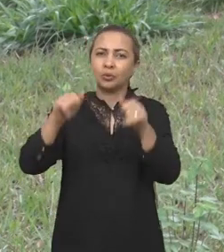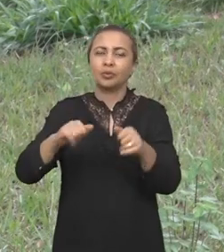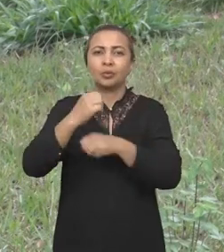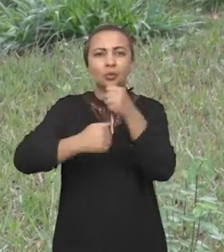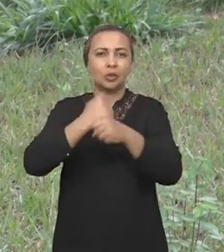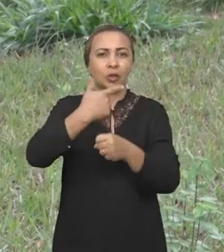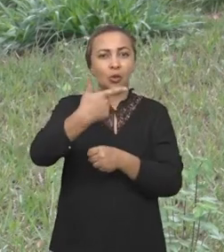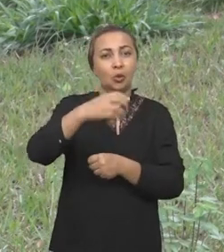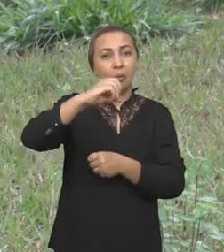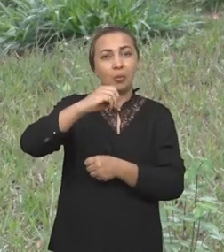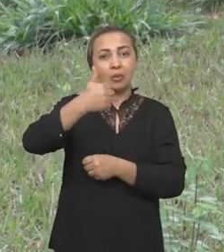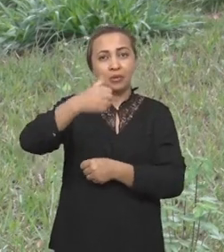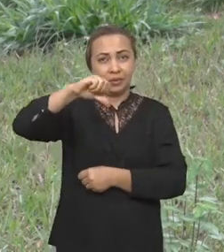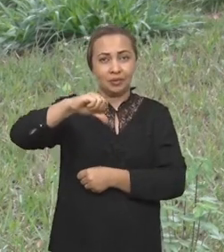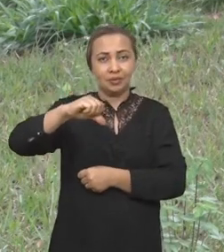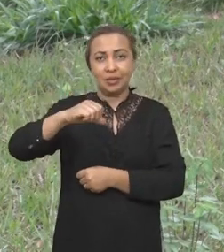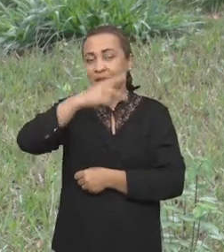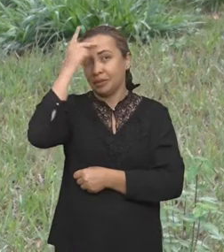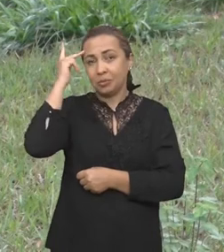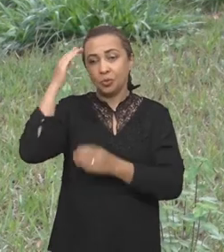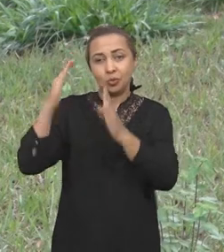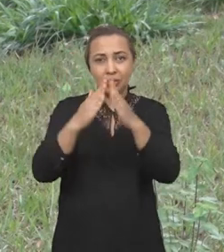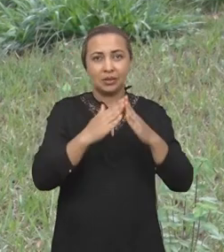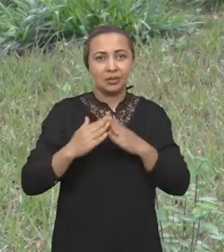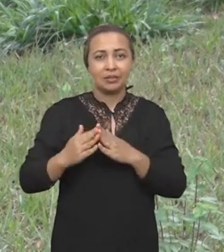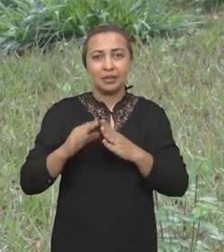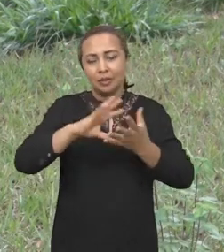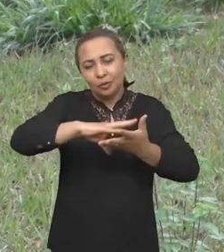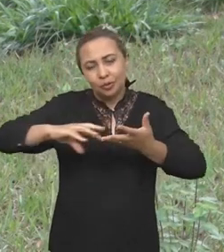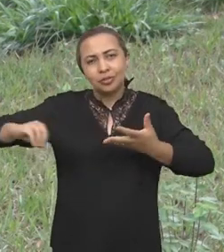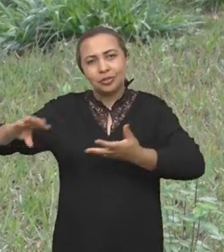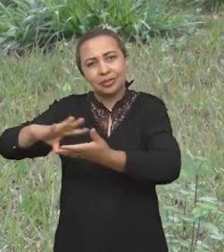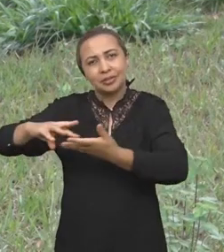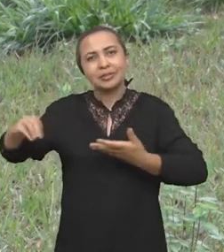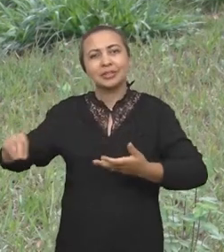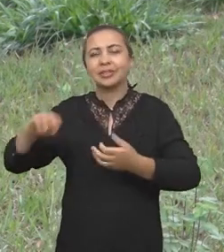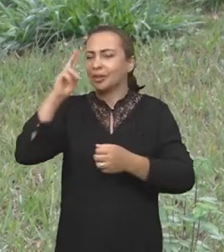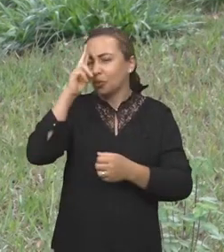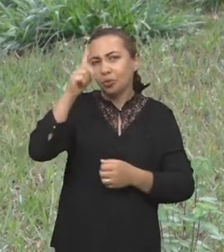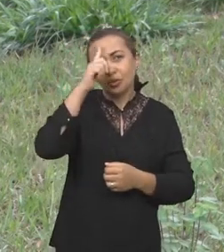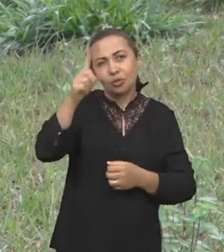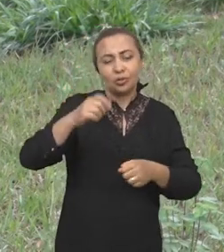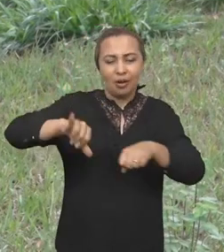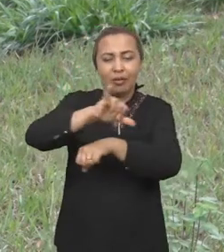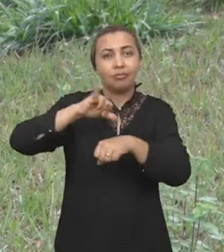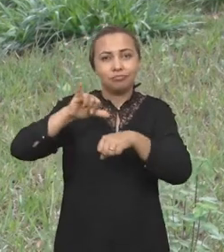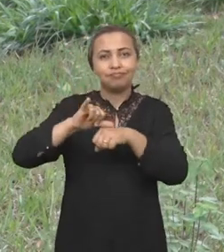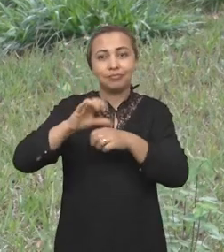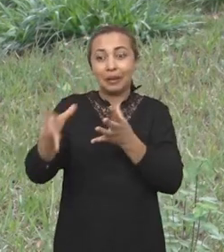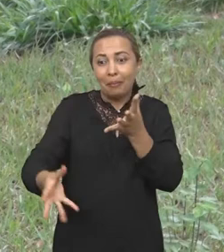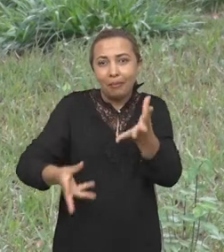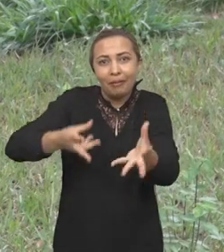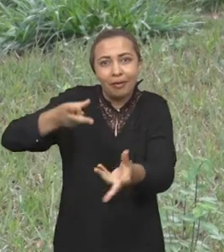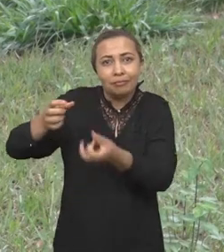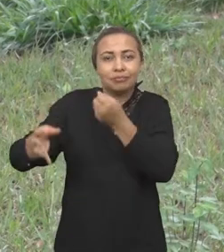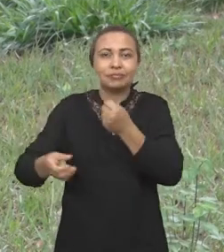final de 2019. Desde então, moradores da localidade retiram toneladas de óleo de forma manual. E